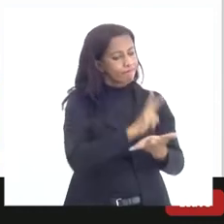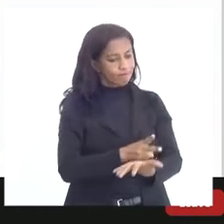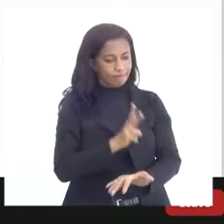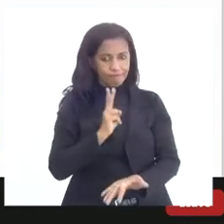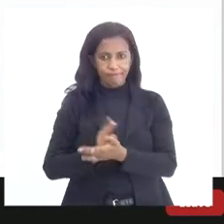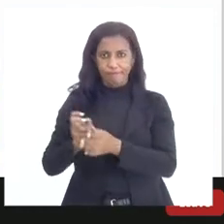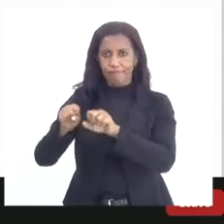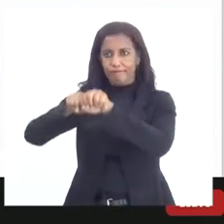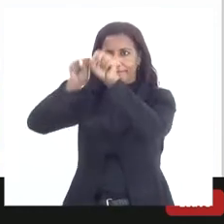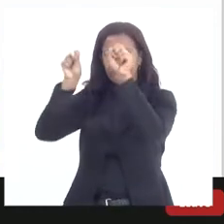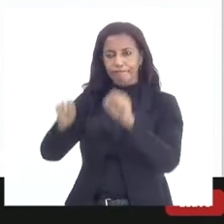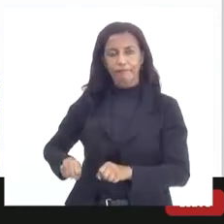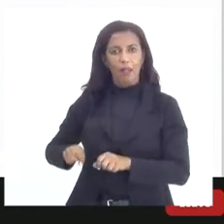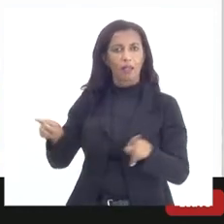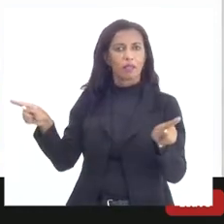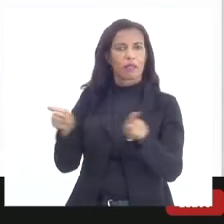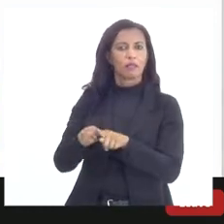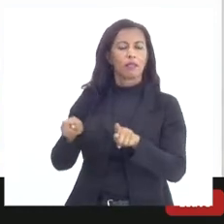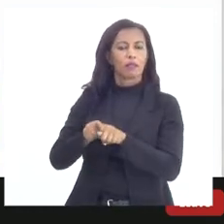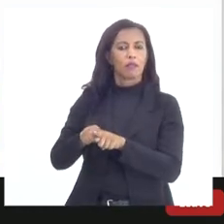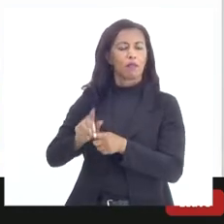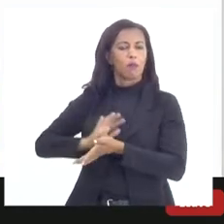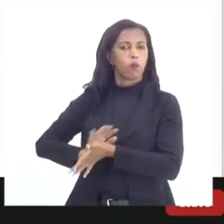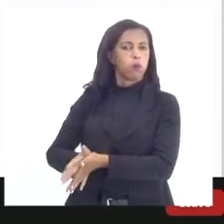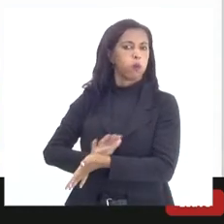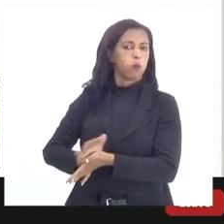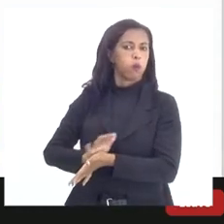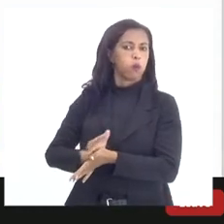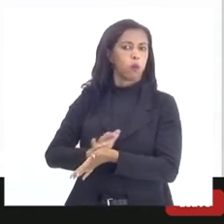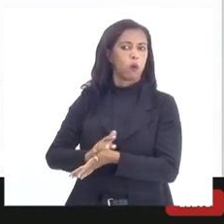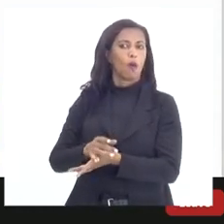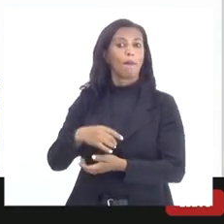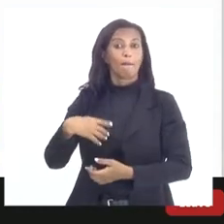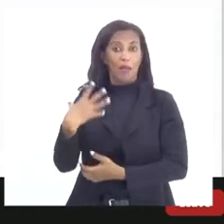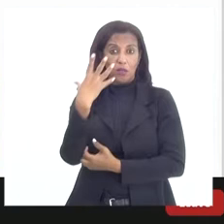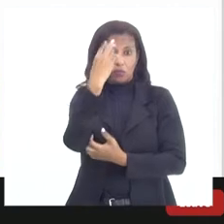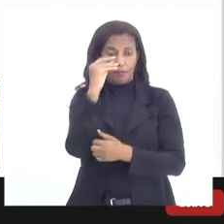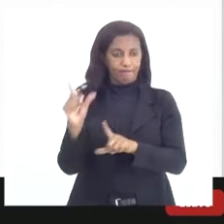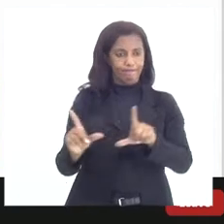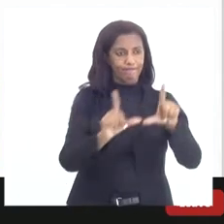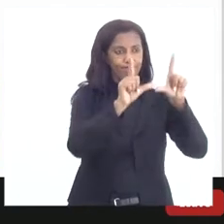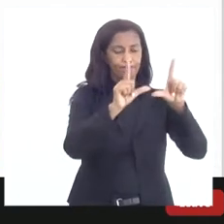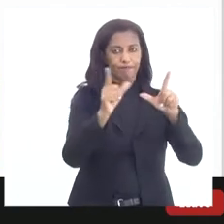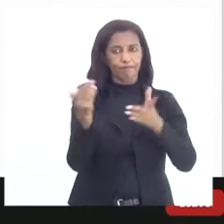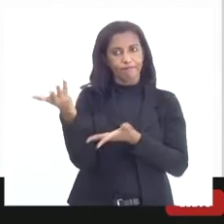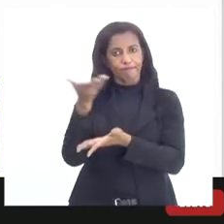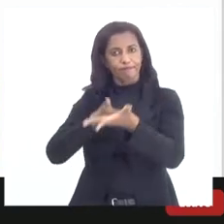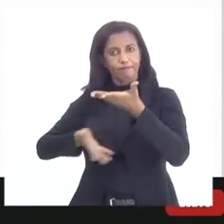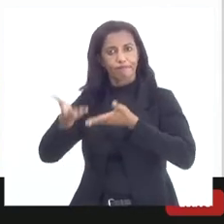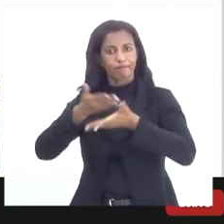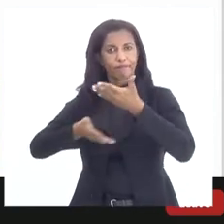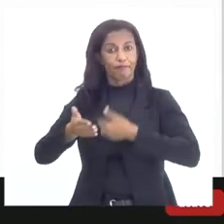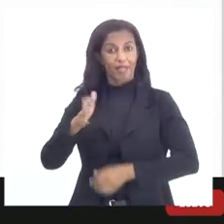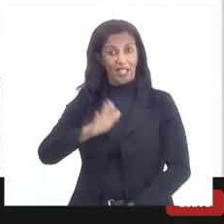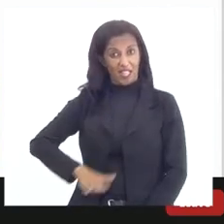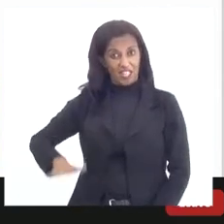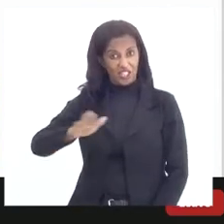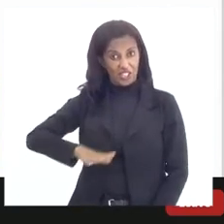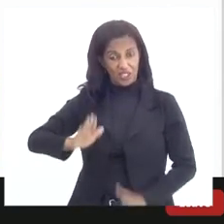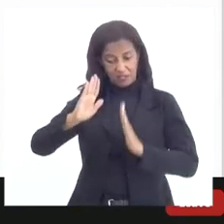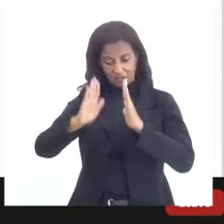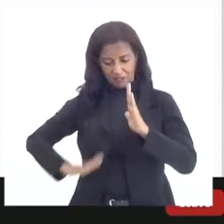Essa é Isis de Oxum, mais uns rostos para a gente compartilhar, e ela diz assim: as crianças de terreiro somos nós,